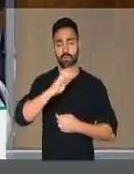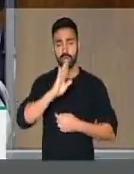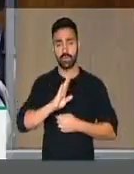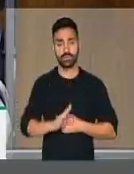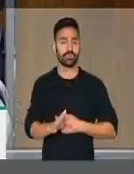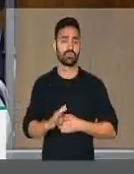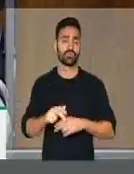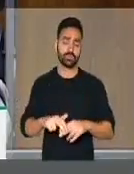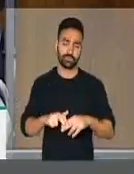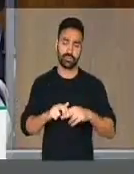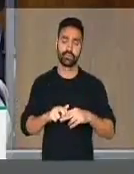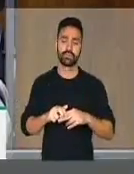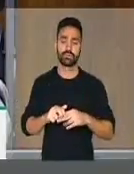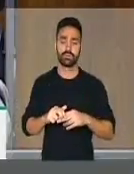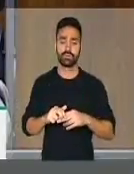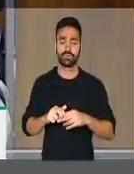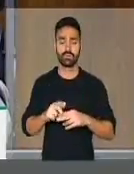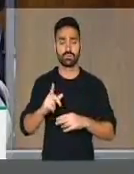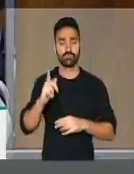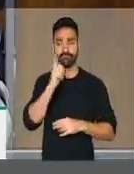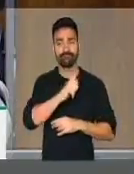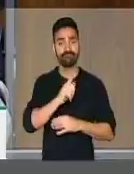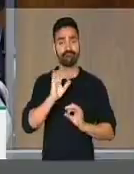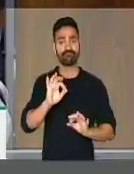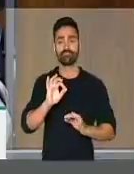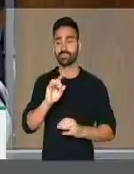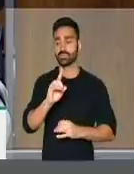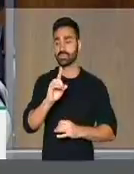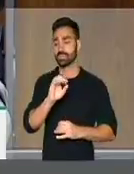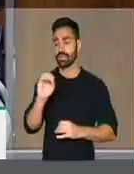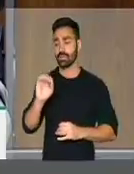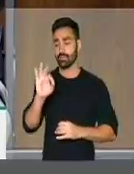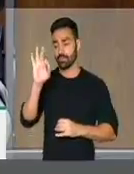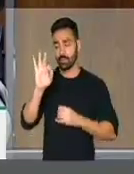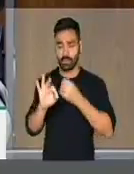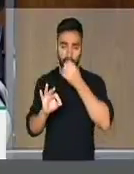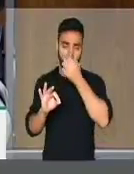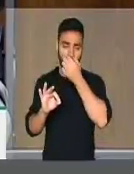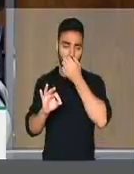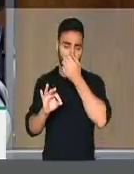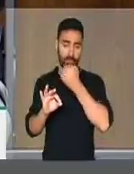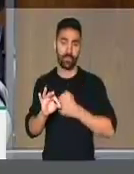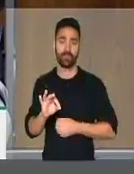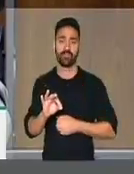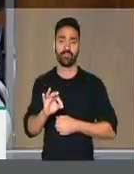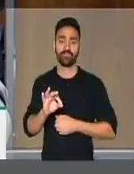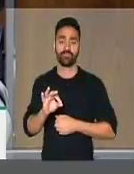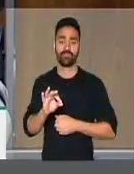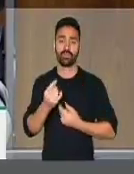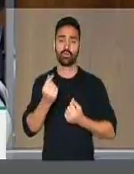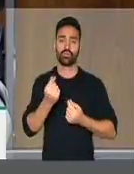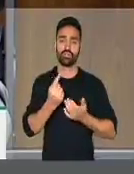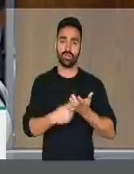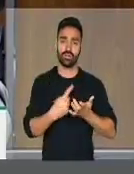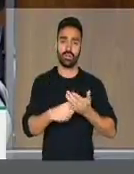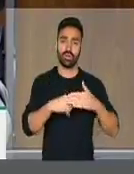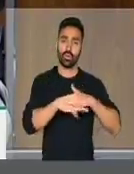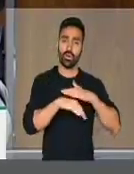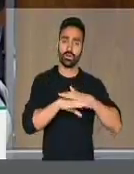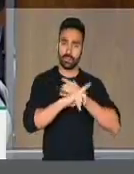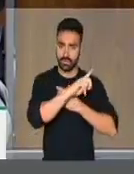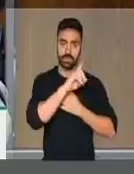por 100% do das reservas cambiais que o brasil tem em nova